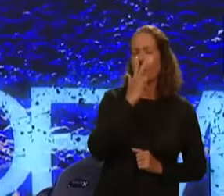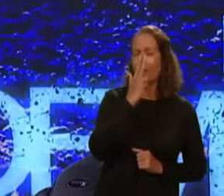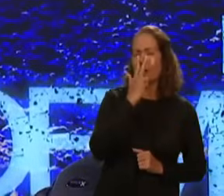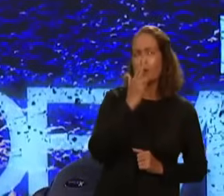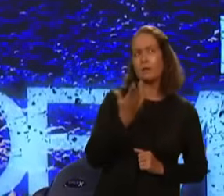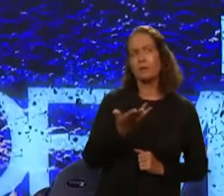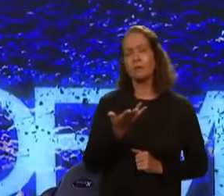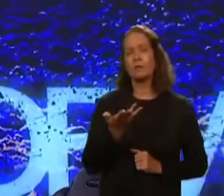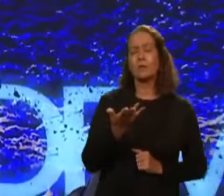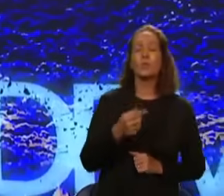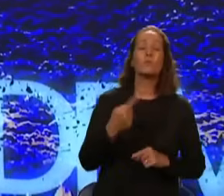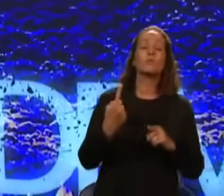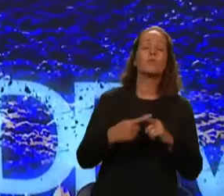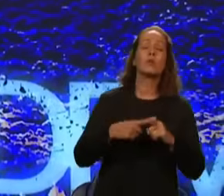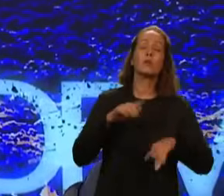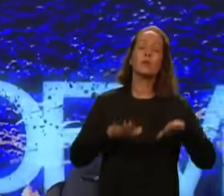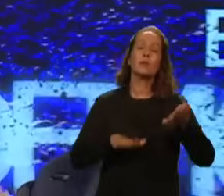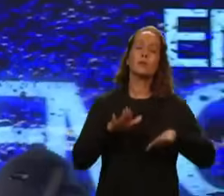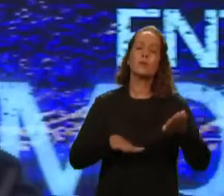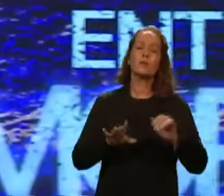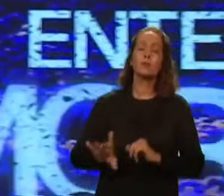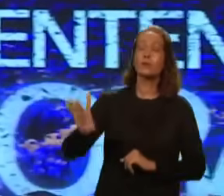parece não, por que às vezes